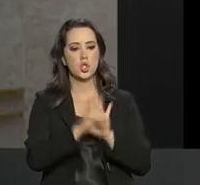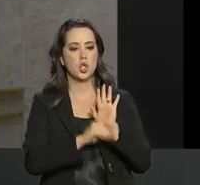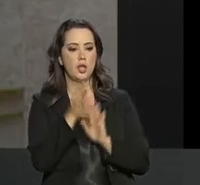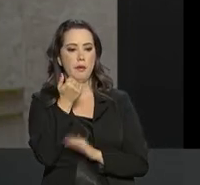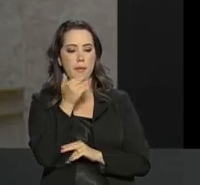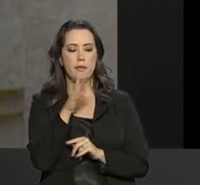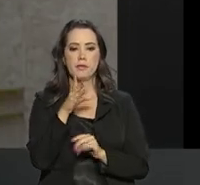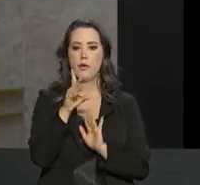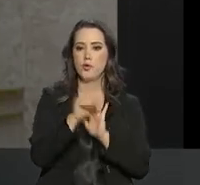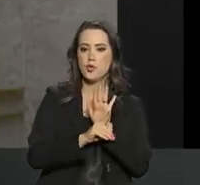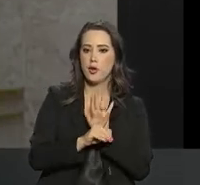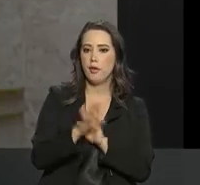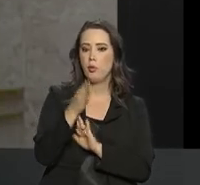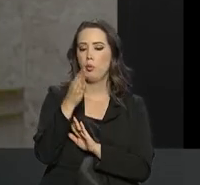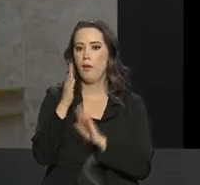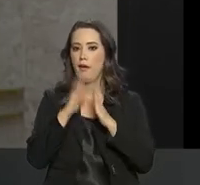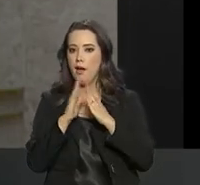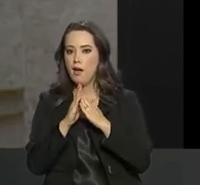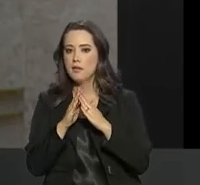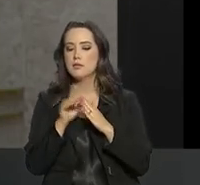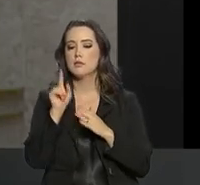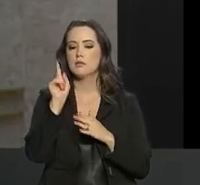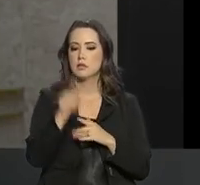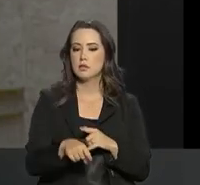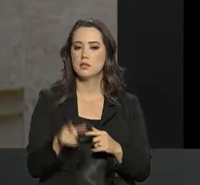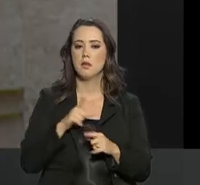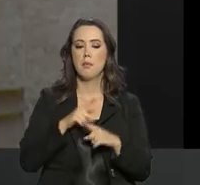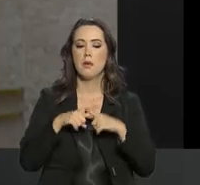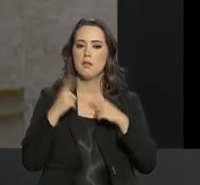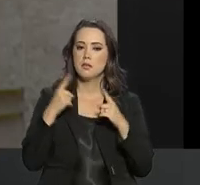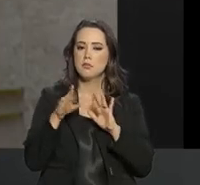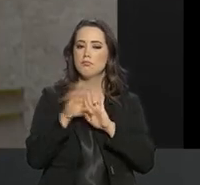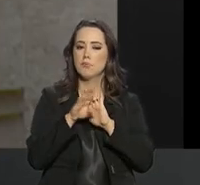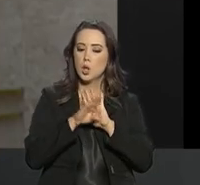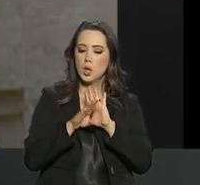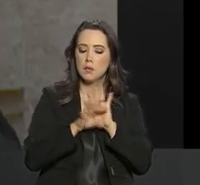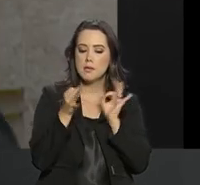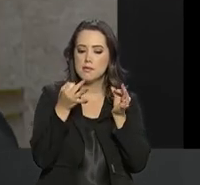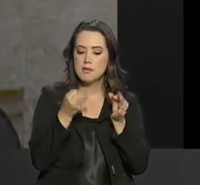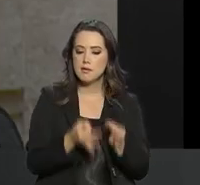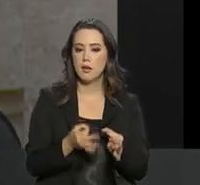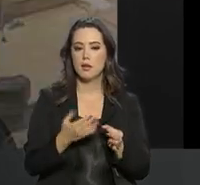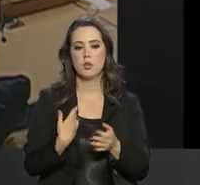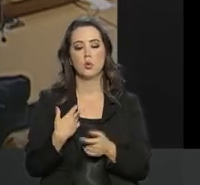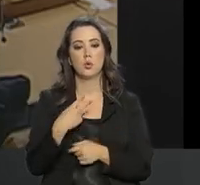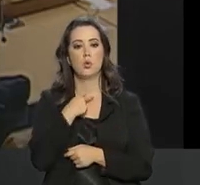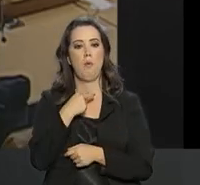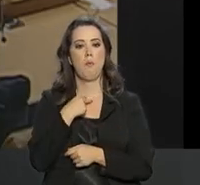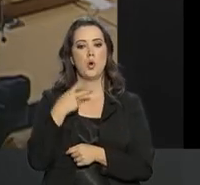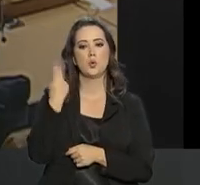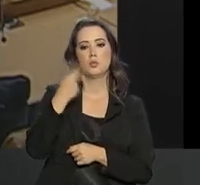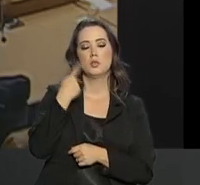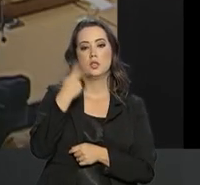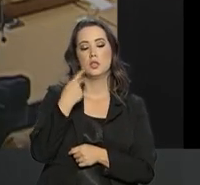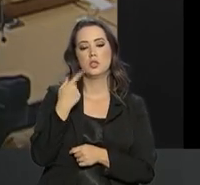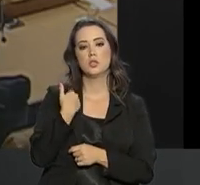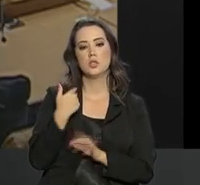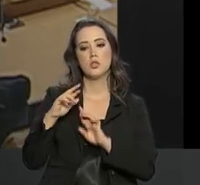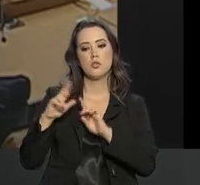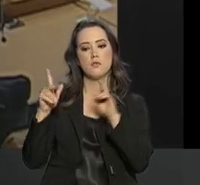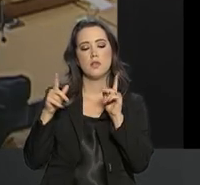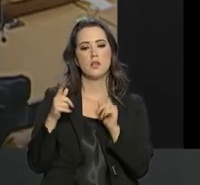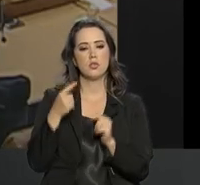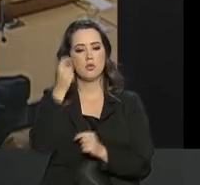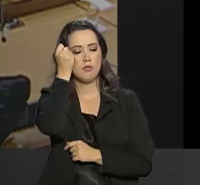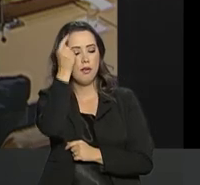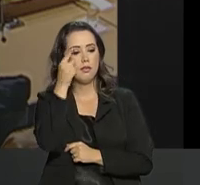à moradia, que são normas programáticas, mas que, sendo programáticas, impedem qualquer política pública divergente daquela